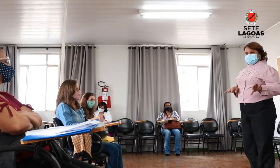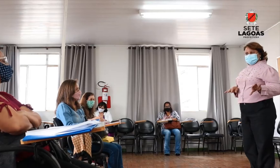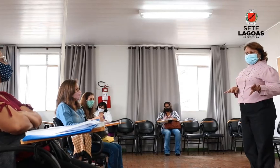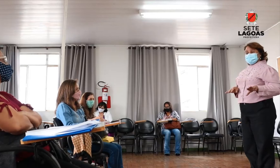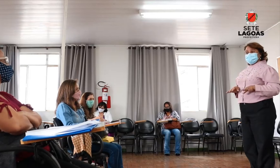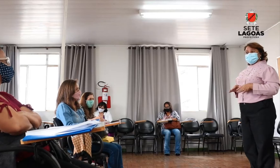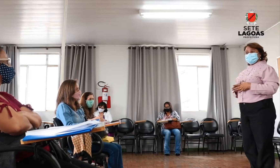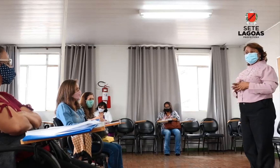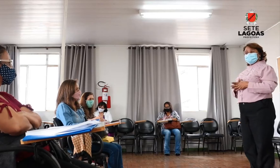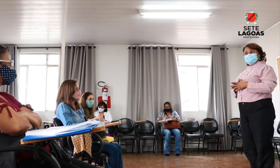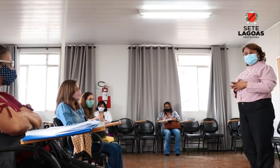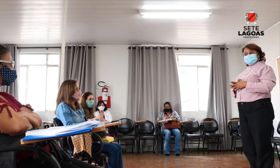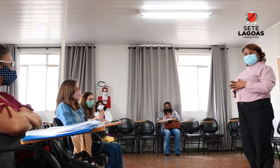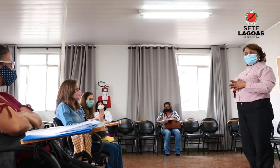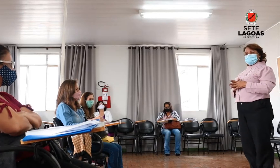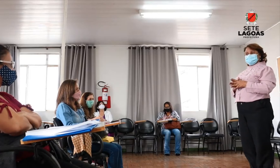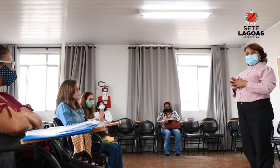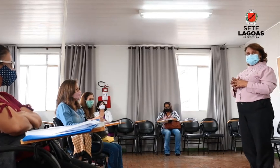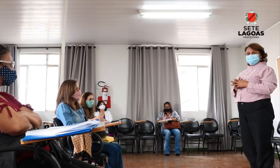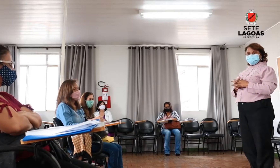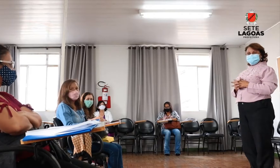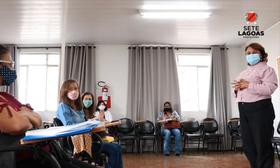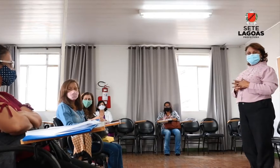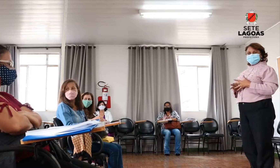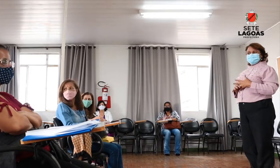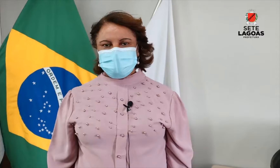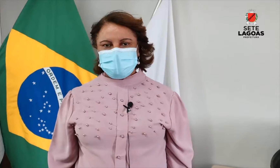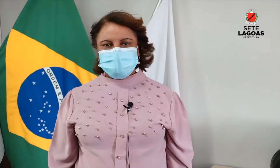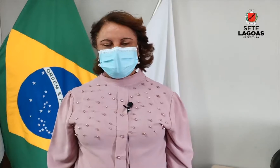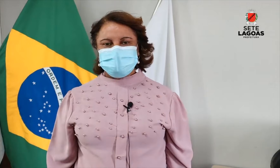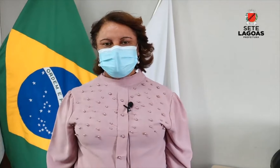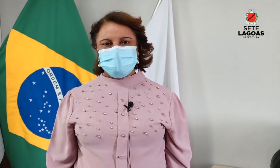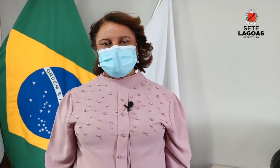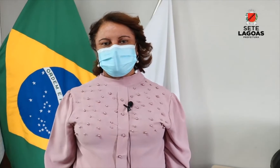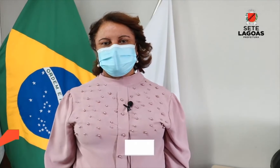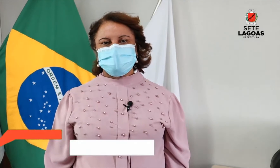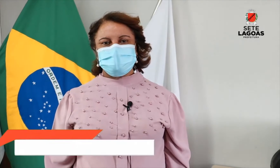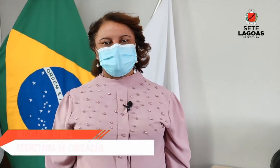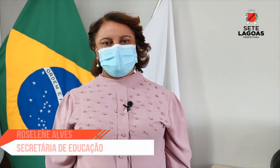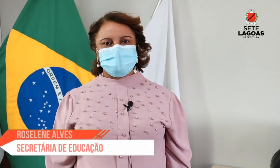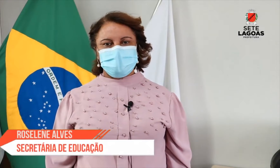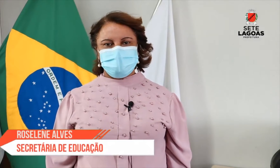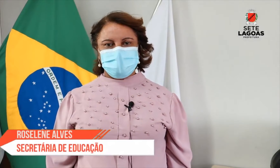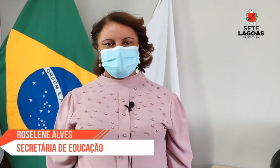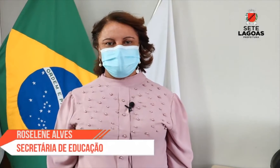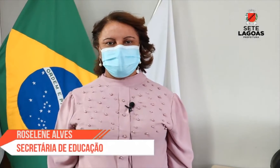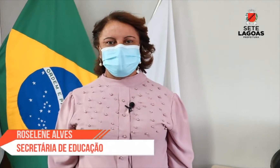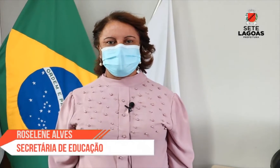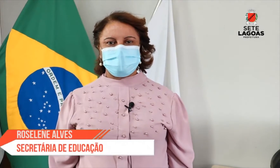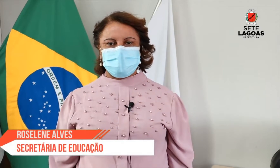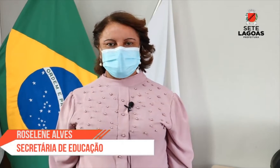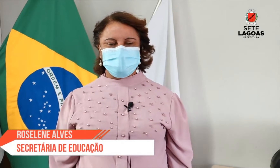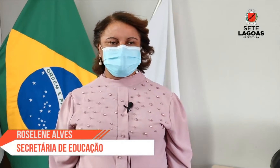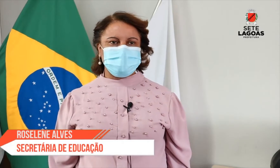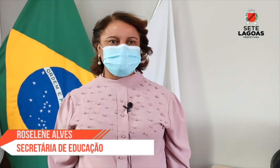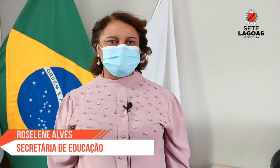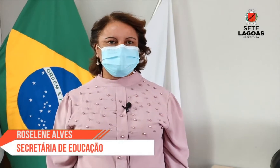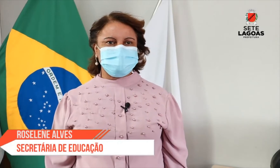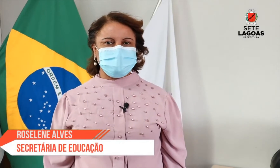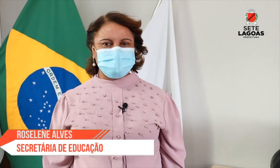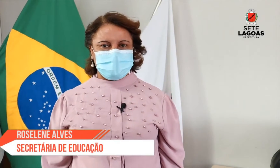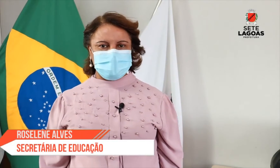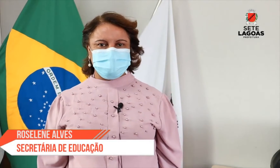de Castro pela sensibilidade e empenho na aprovação da lei. Eu faço questão de agradecer ao nosso prefeito Duílio de Castro